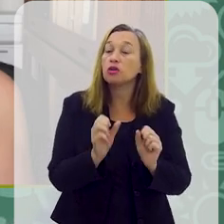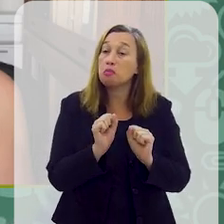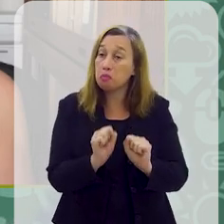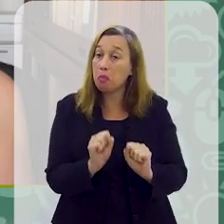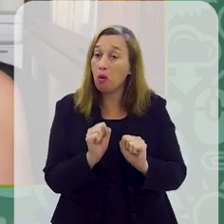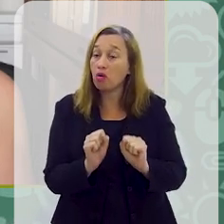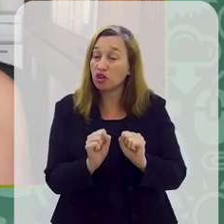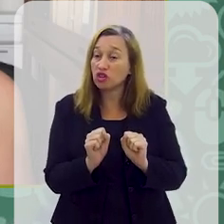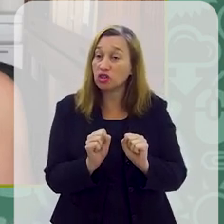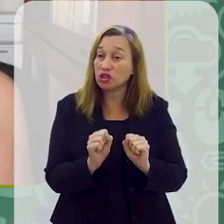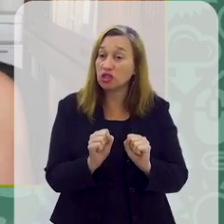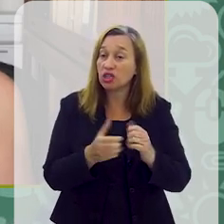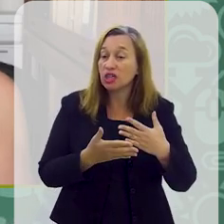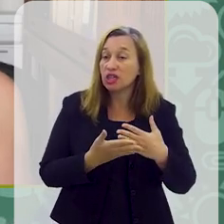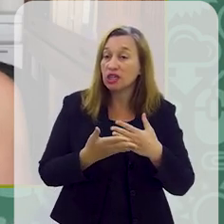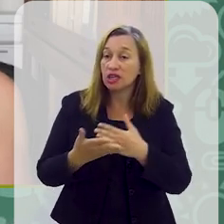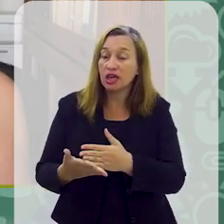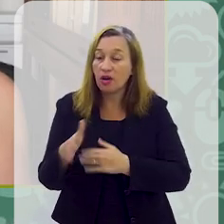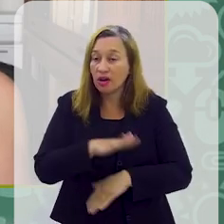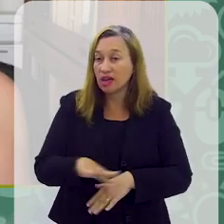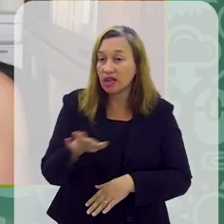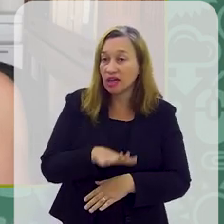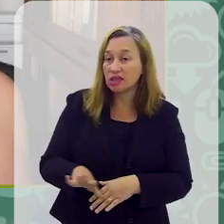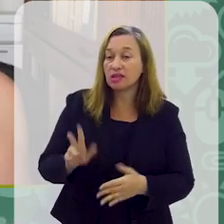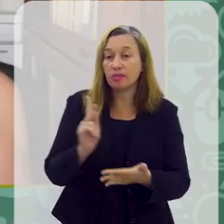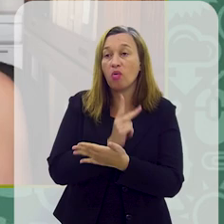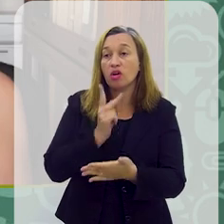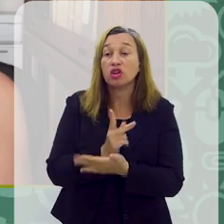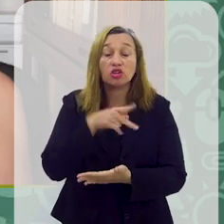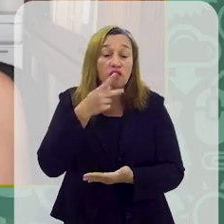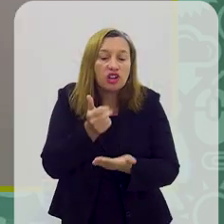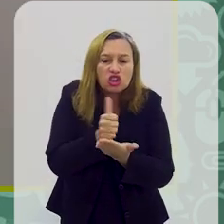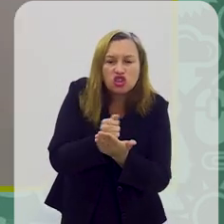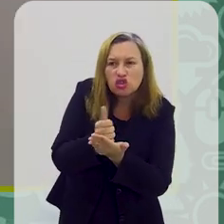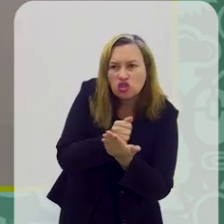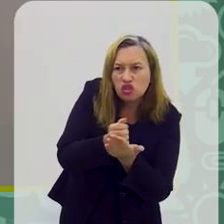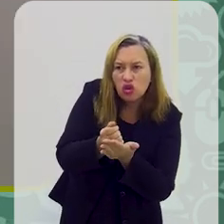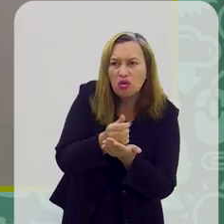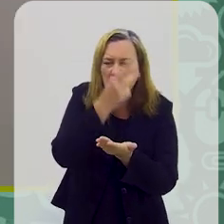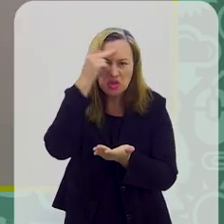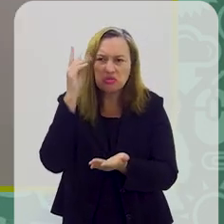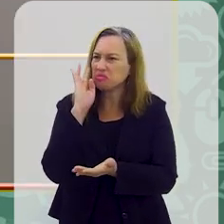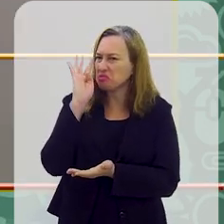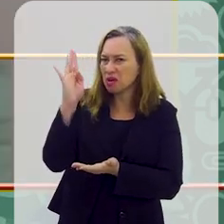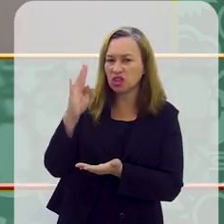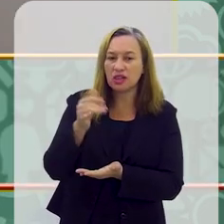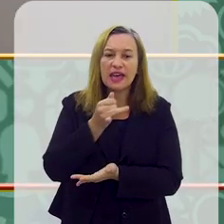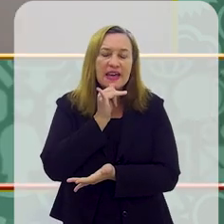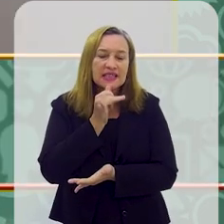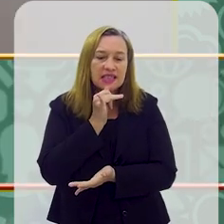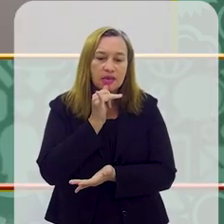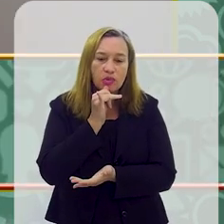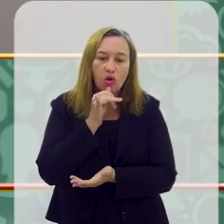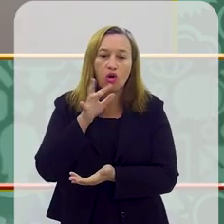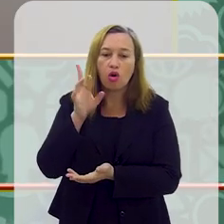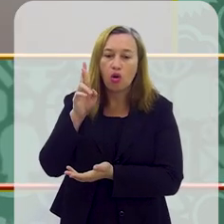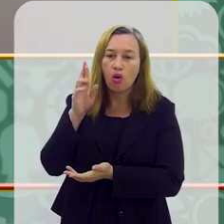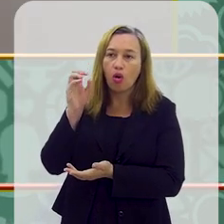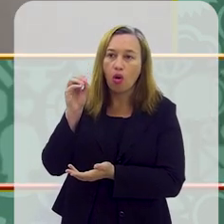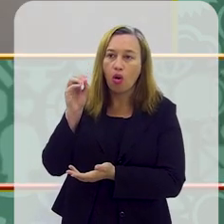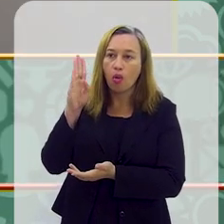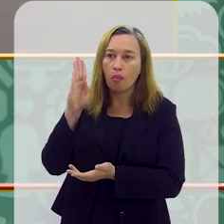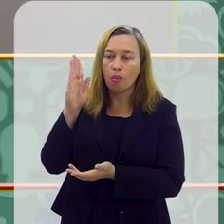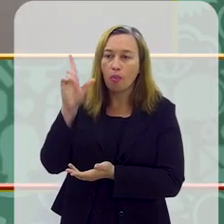você pode levar uma criança, um adolescente à radicalização. E eu estou falando de jogos que ninguém imagina, por exemplo,